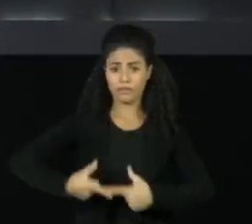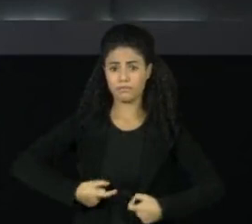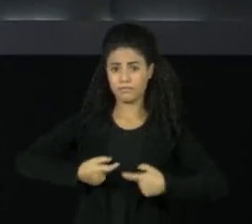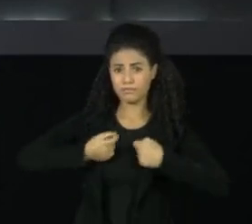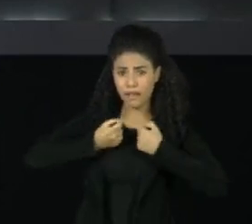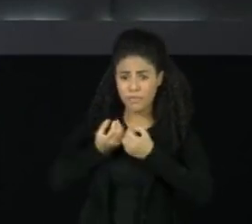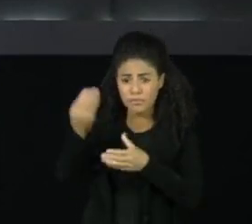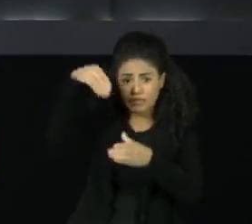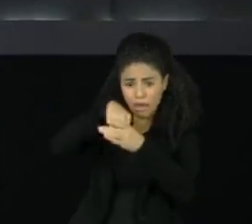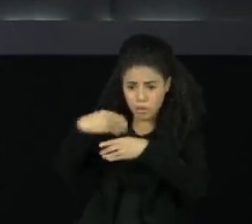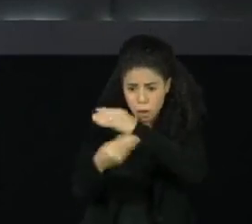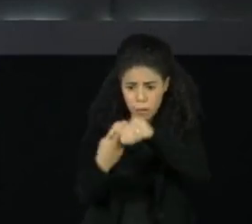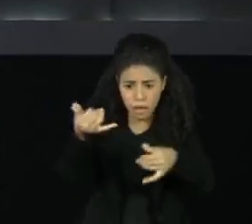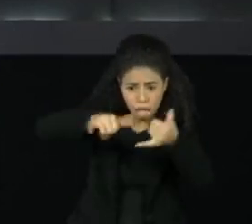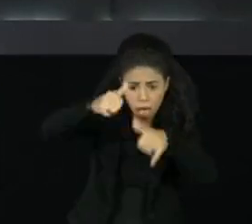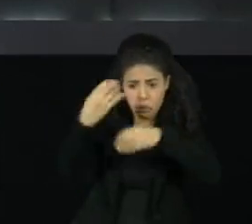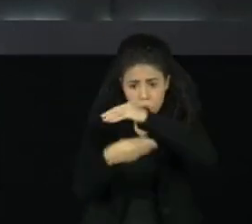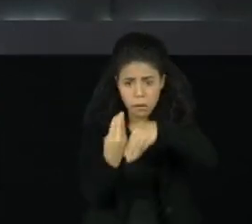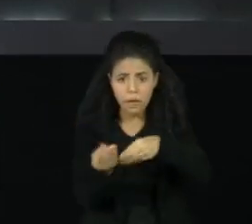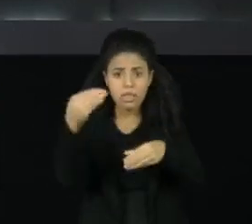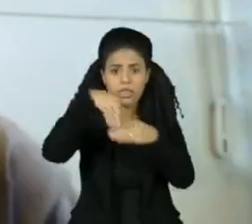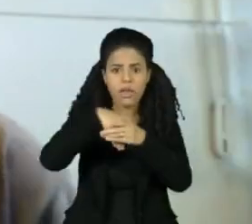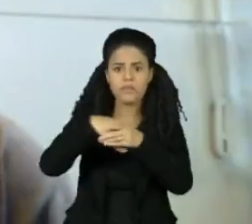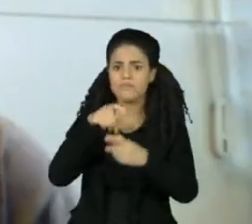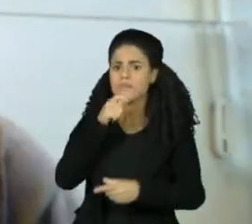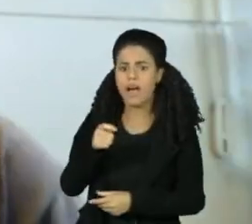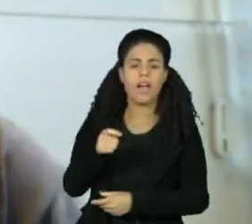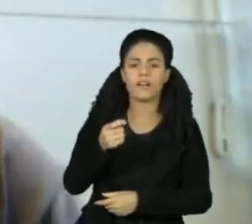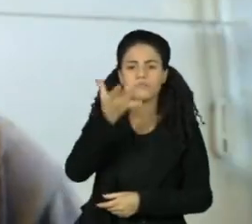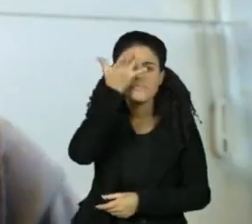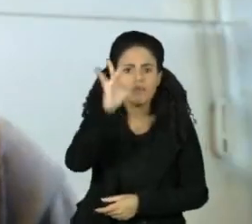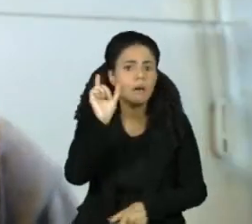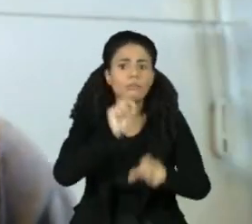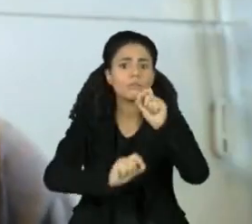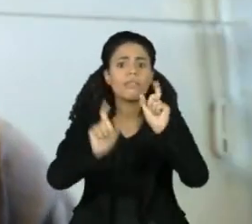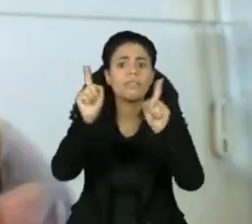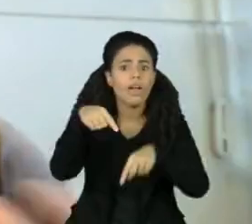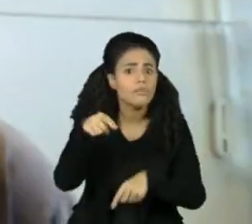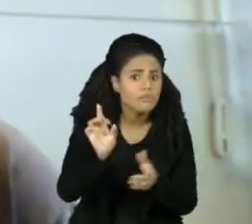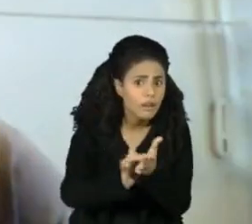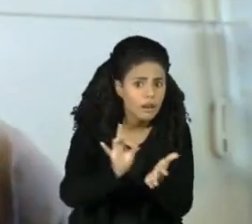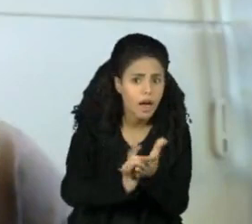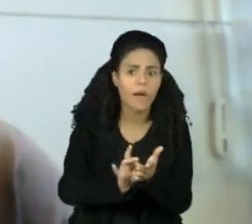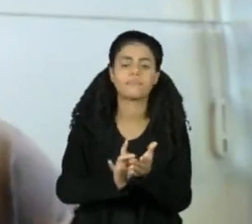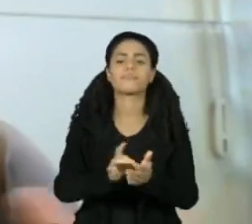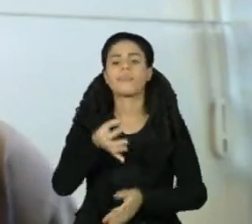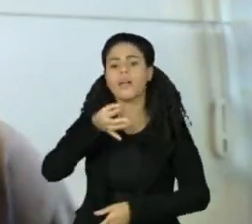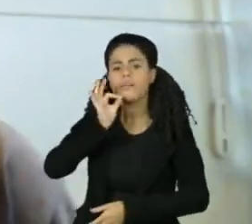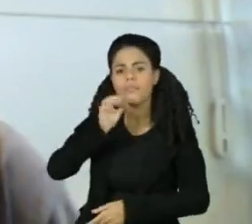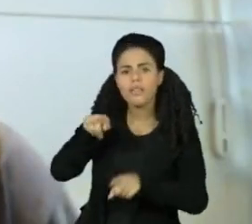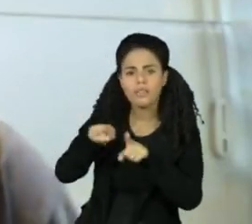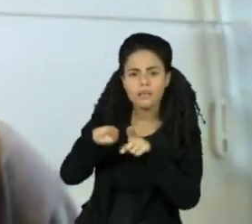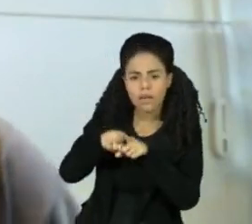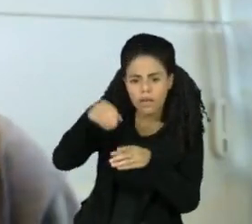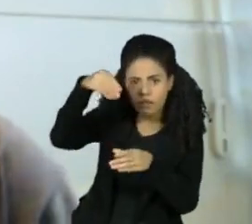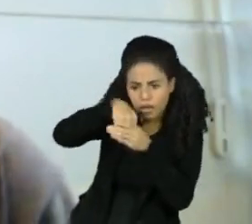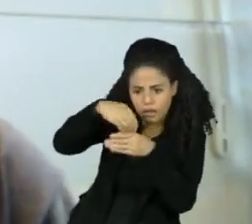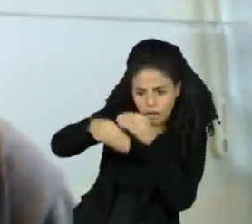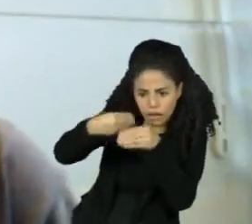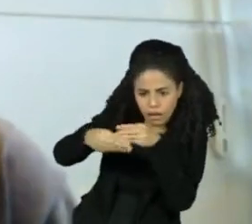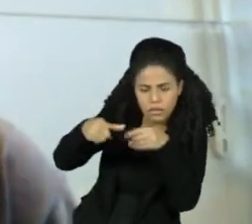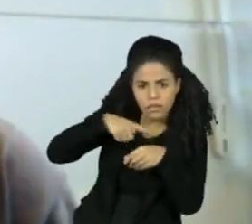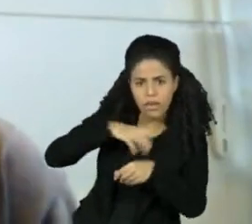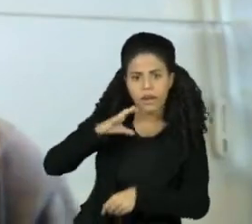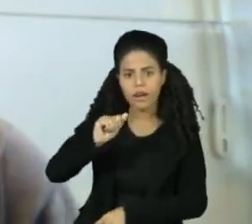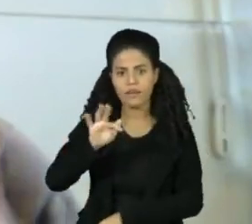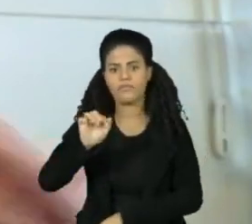substâncias químicas ainda são desconhecidas. A indústria acrescenta, por exemplo, cafeína em alguns produtos. A